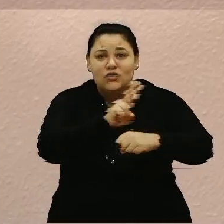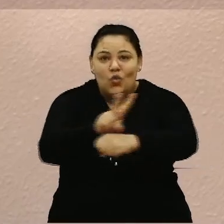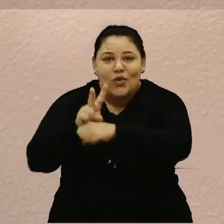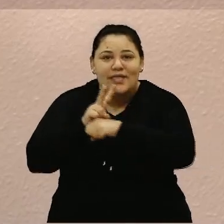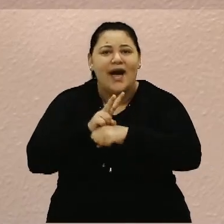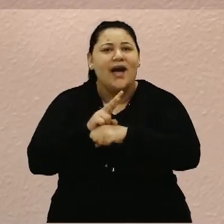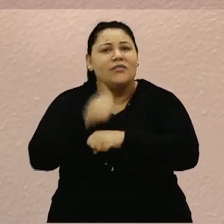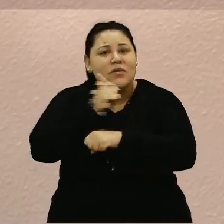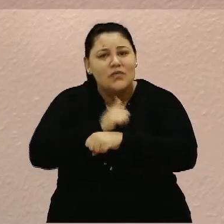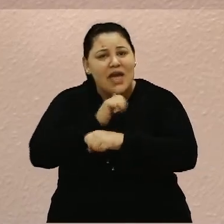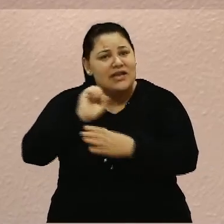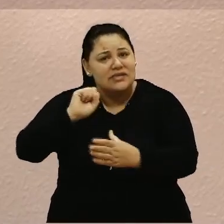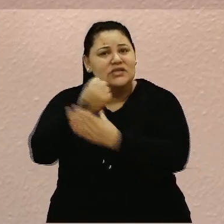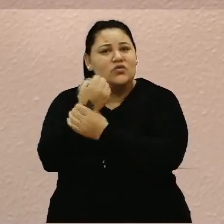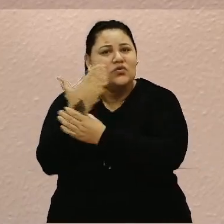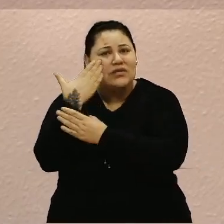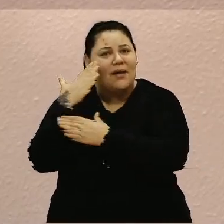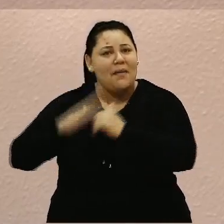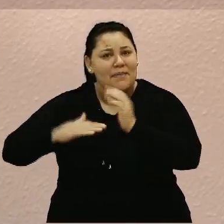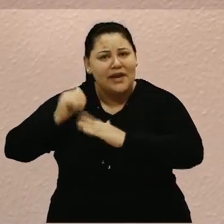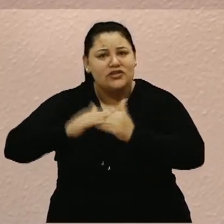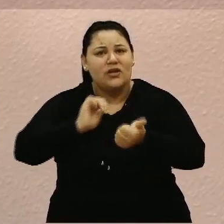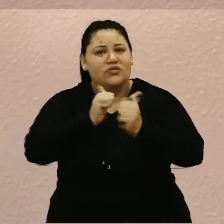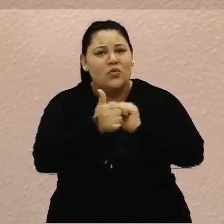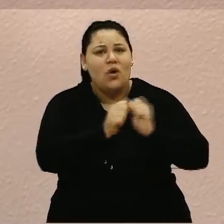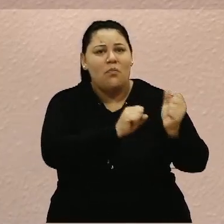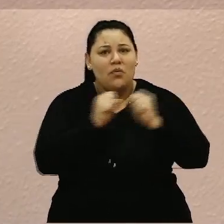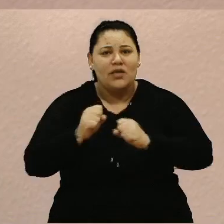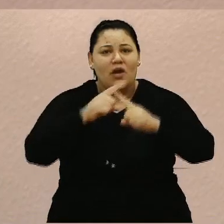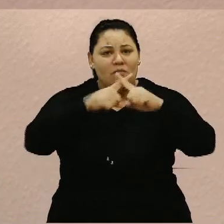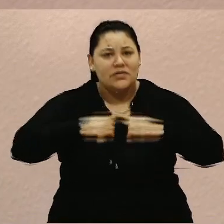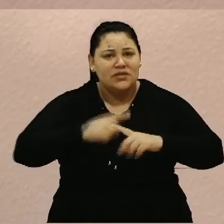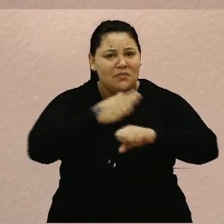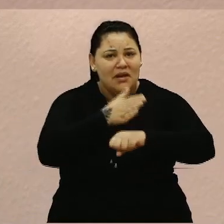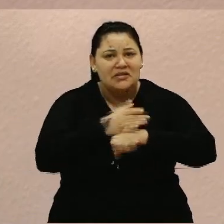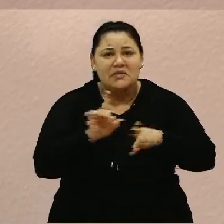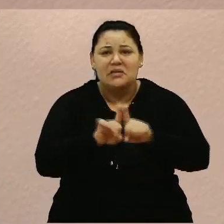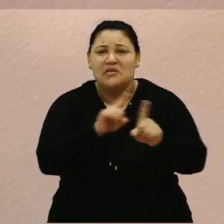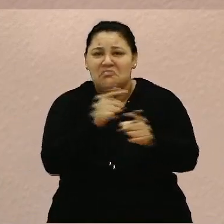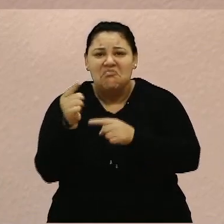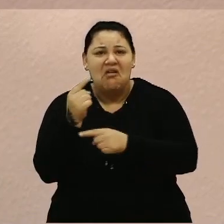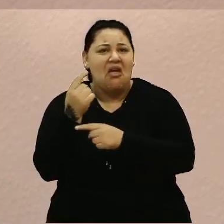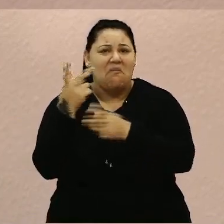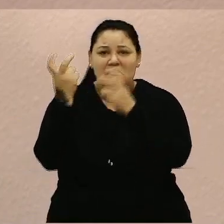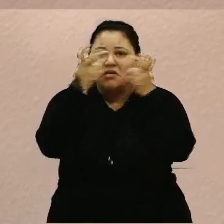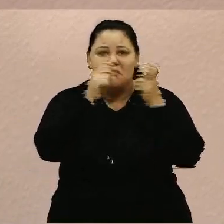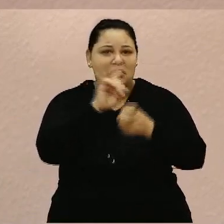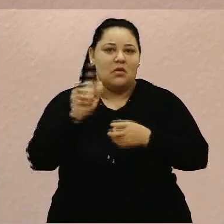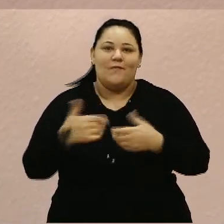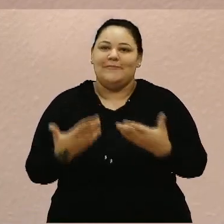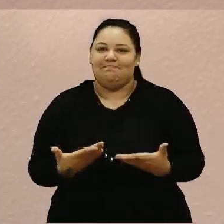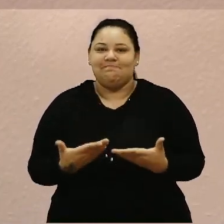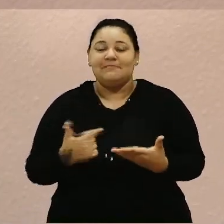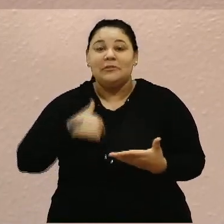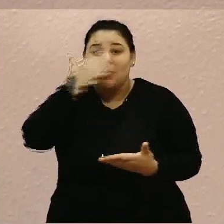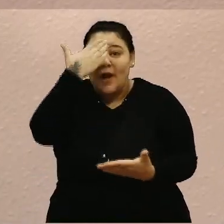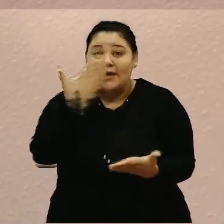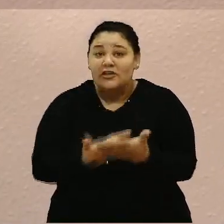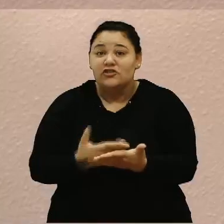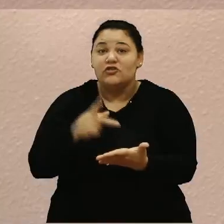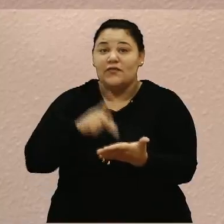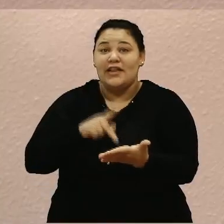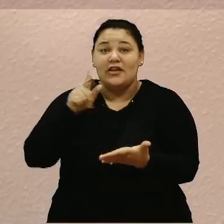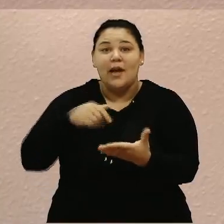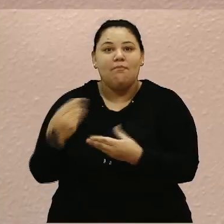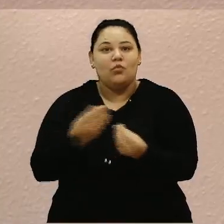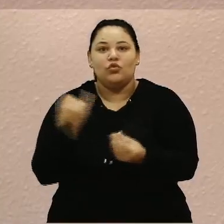gurias poderem praticar seu esporte, poderem estar na competição, e muitas vezes a gente percebe que não é. Então, acreditamos ser importante porque